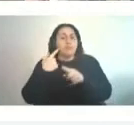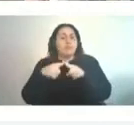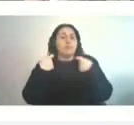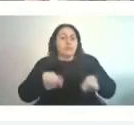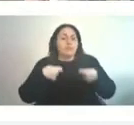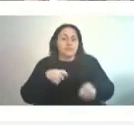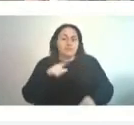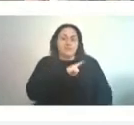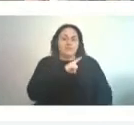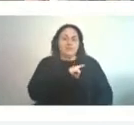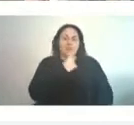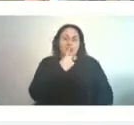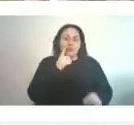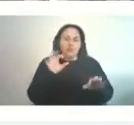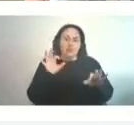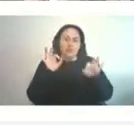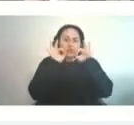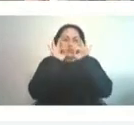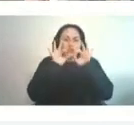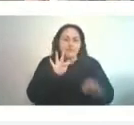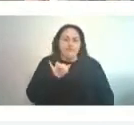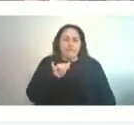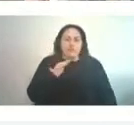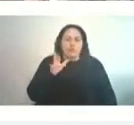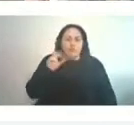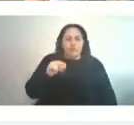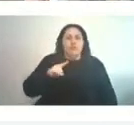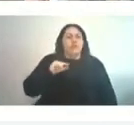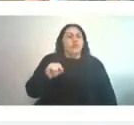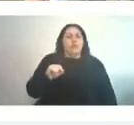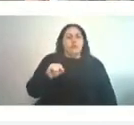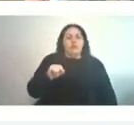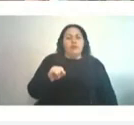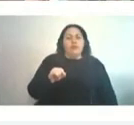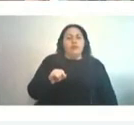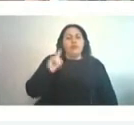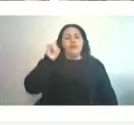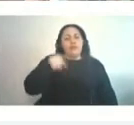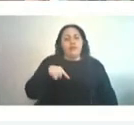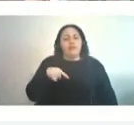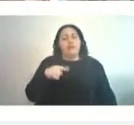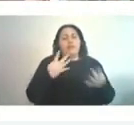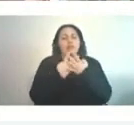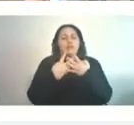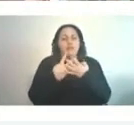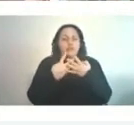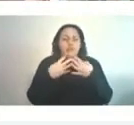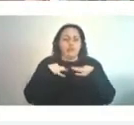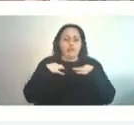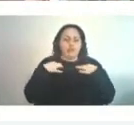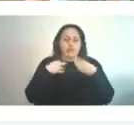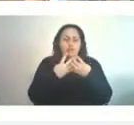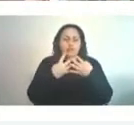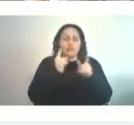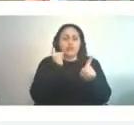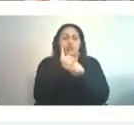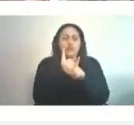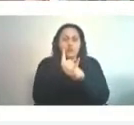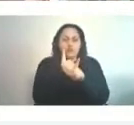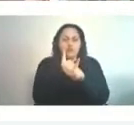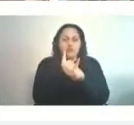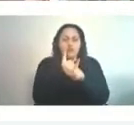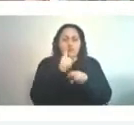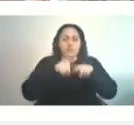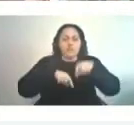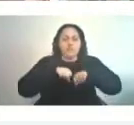para eu ser mais bem objetivo. É um tecido que a gente encontra no supermercado em rolo, que é